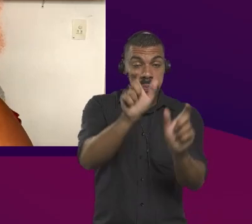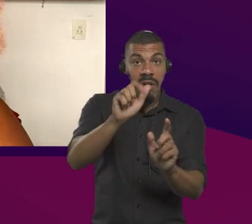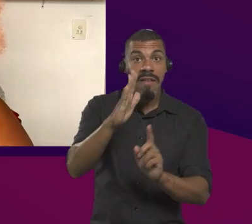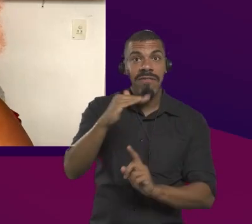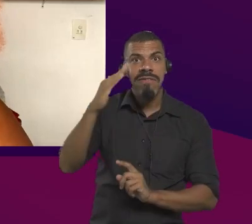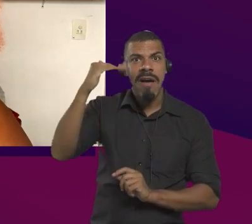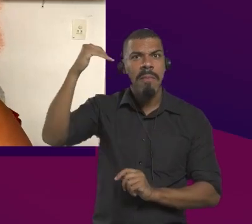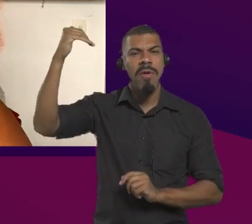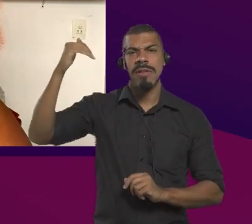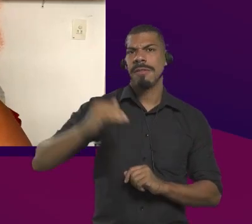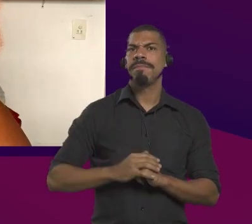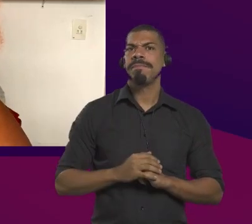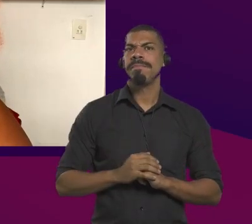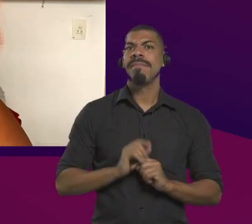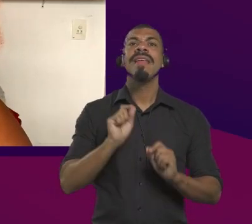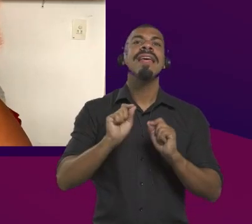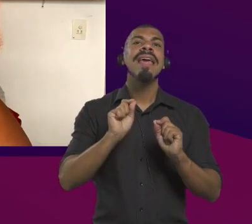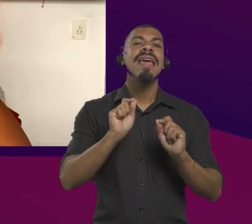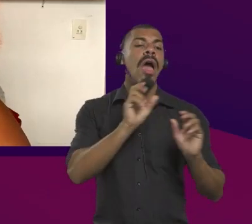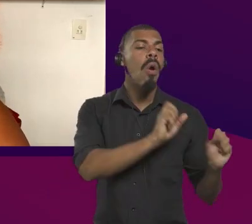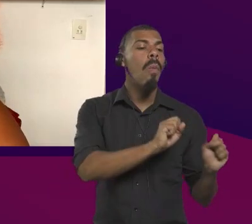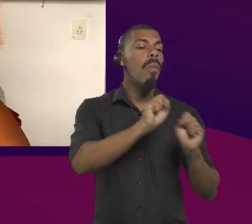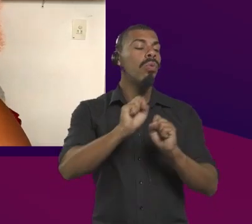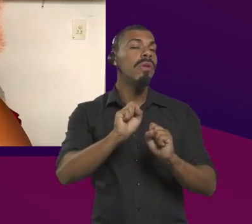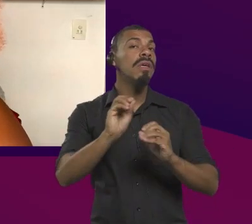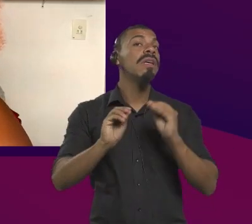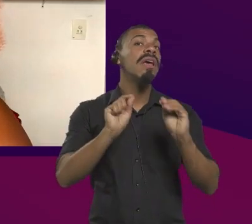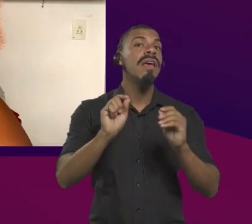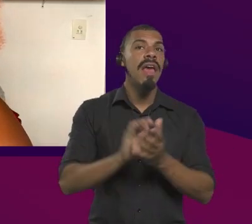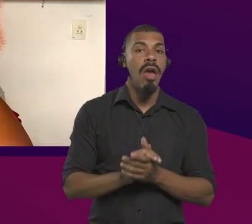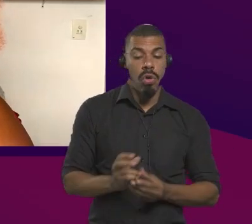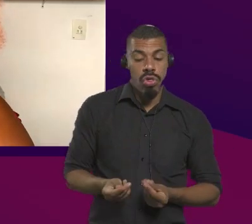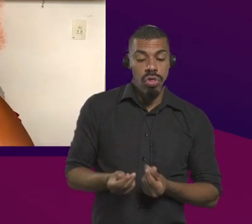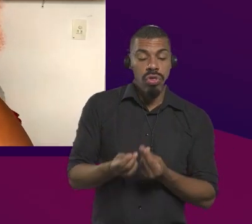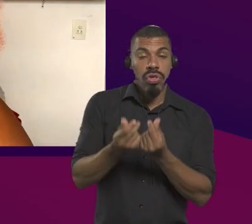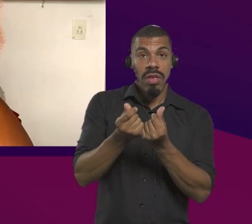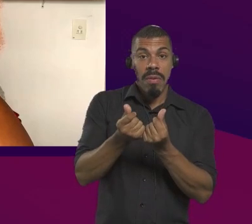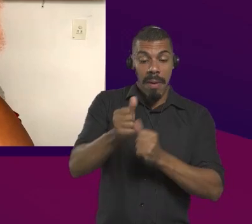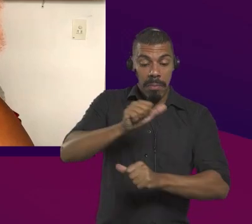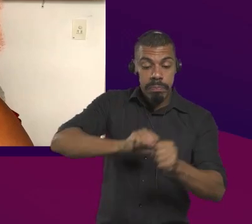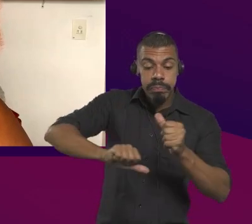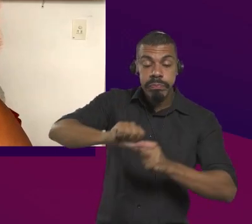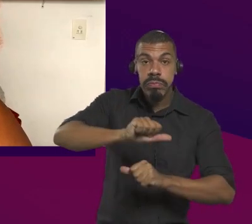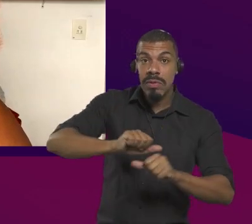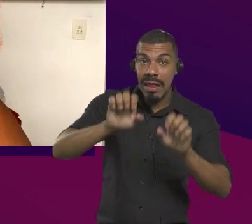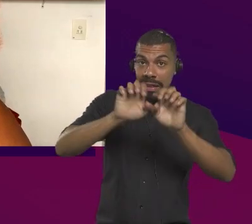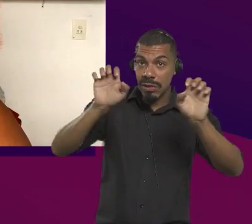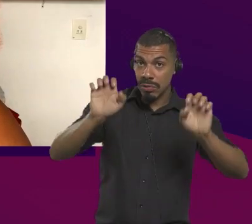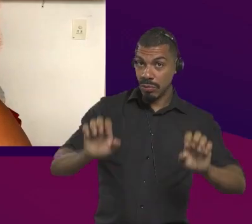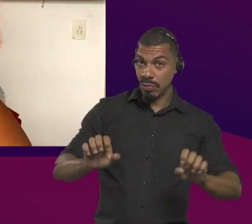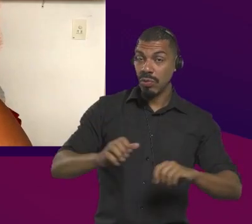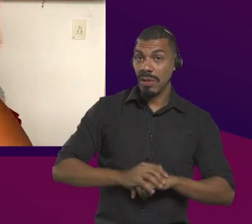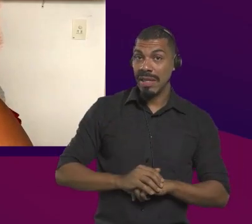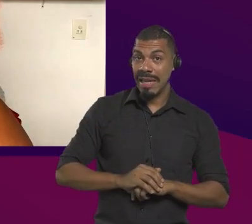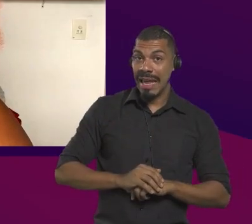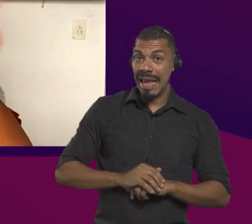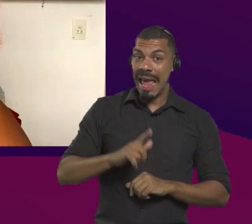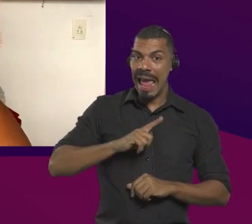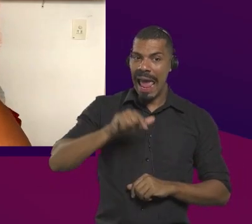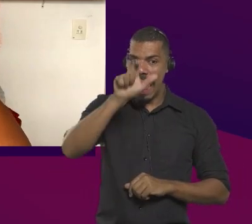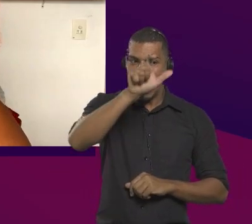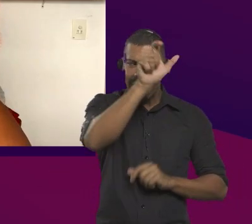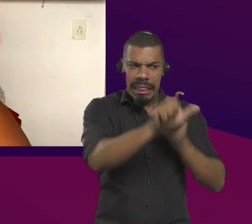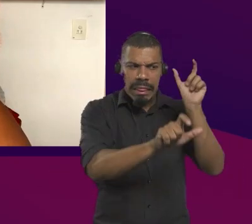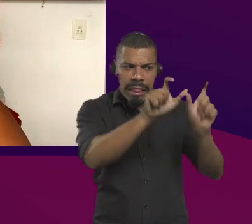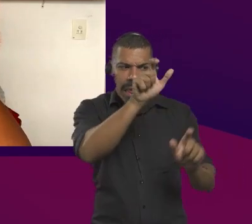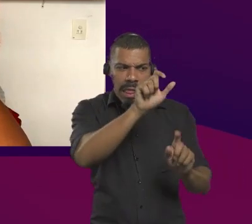quem está o poder? Em quem está o dinheiro, galera, para fazer estrutura, para fazer mudança? Essa galera que está com dinheiro, está com poder, que precisa entender que